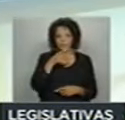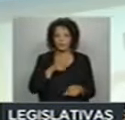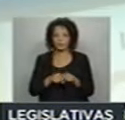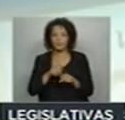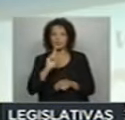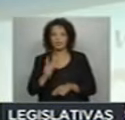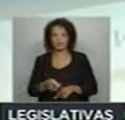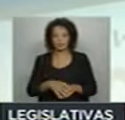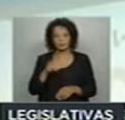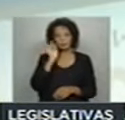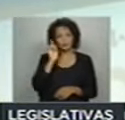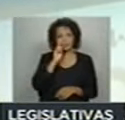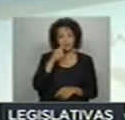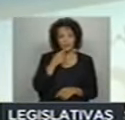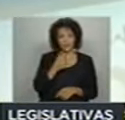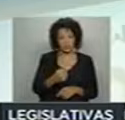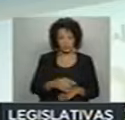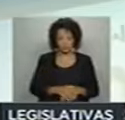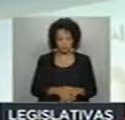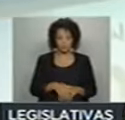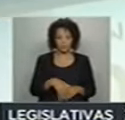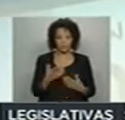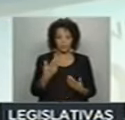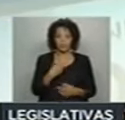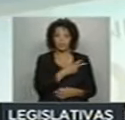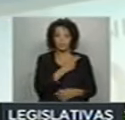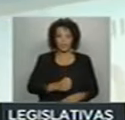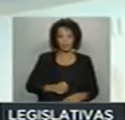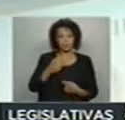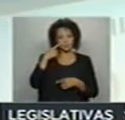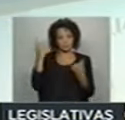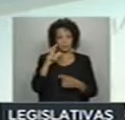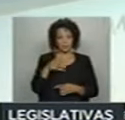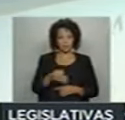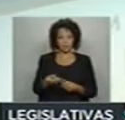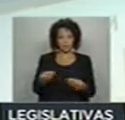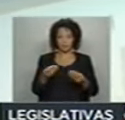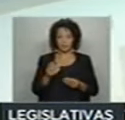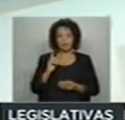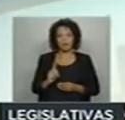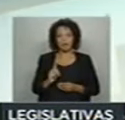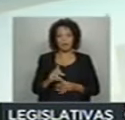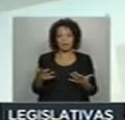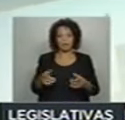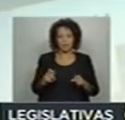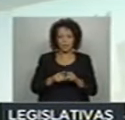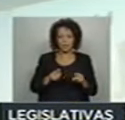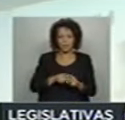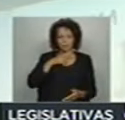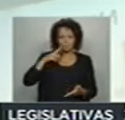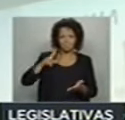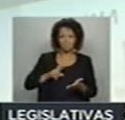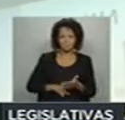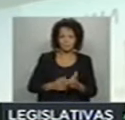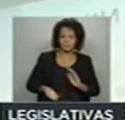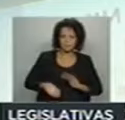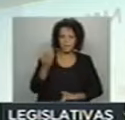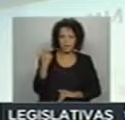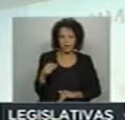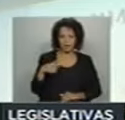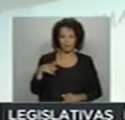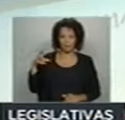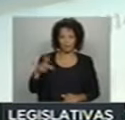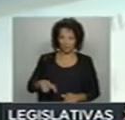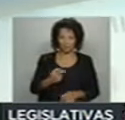deputados. É importante sublinhar que a grande projeção da Universidade Católica para a RTP é a projeção mais credível que existe